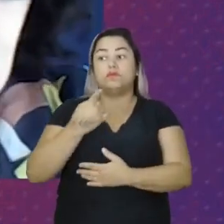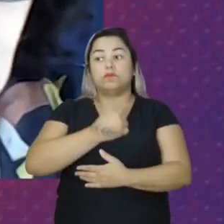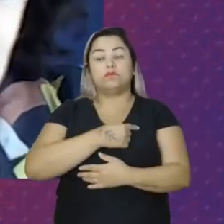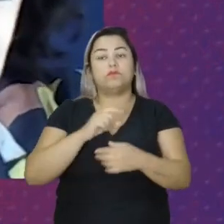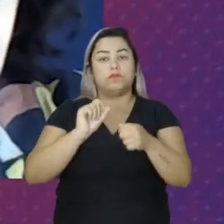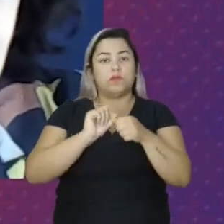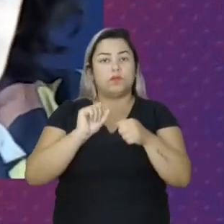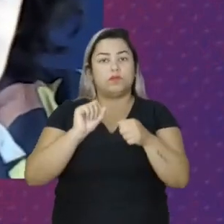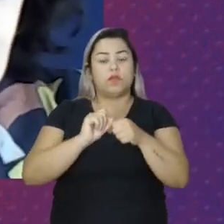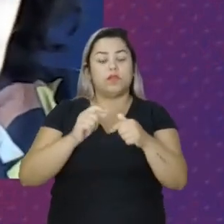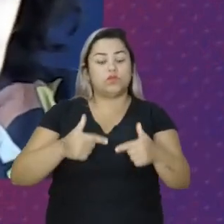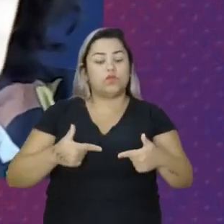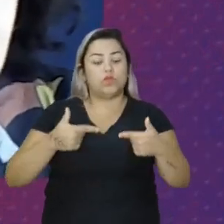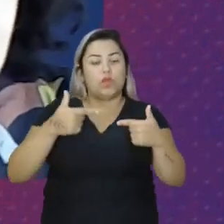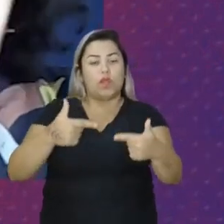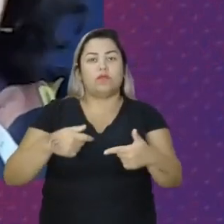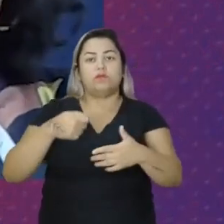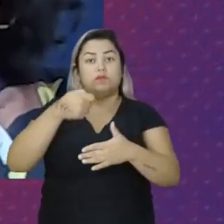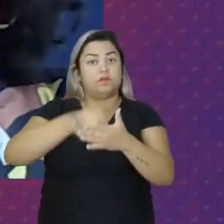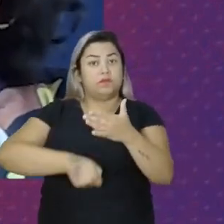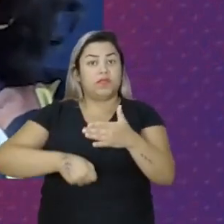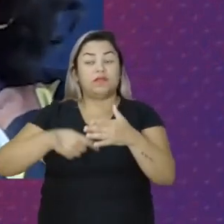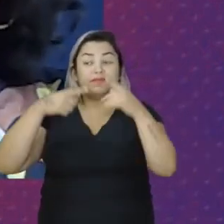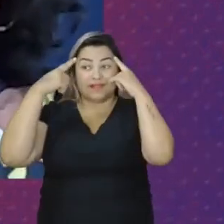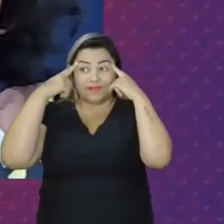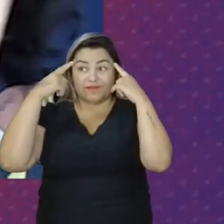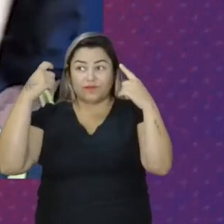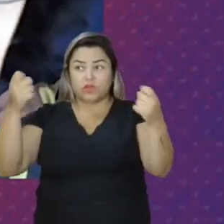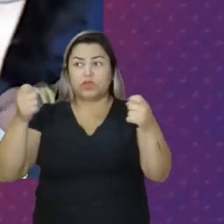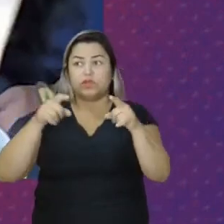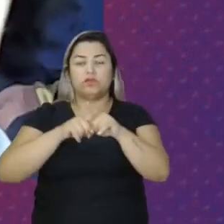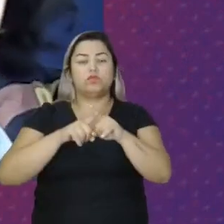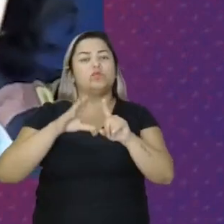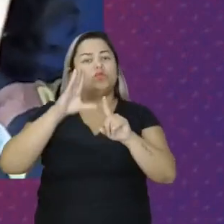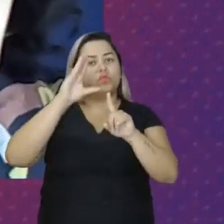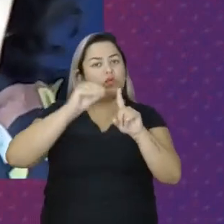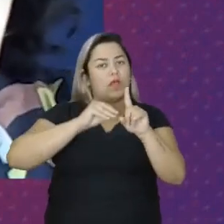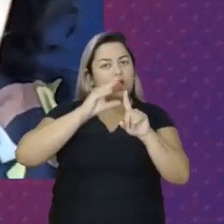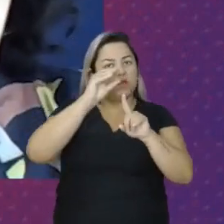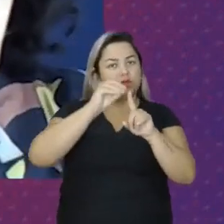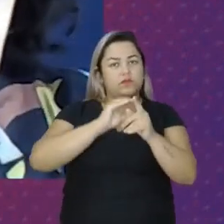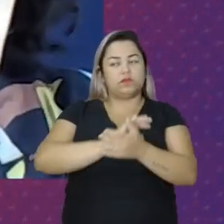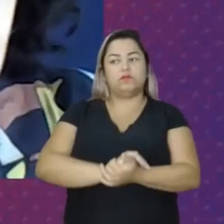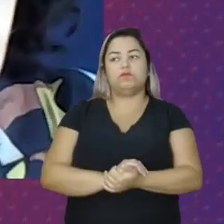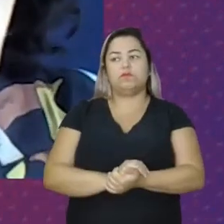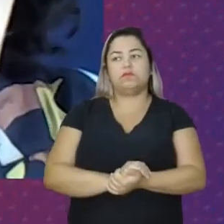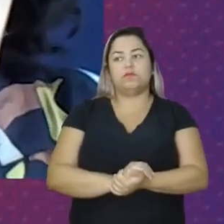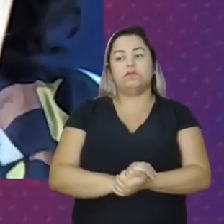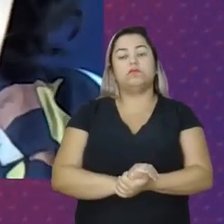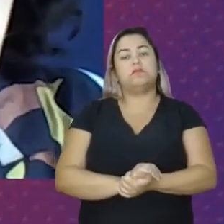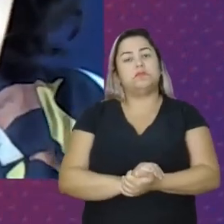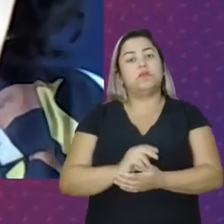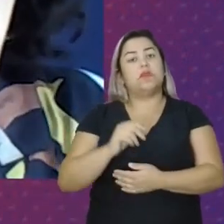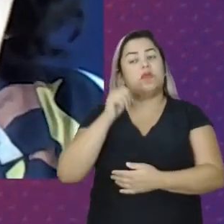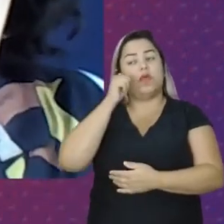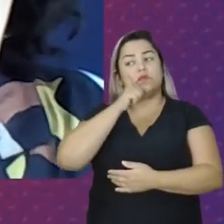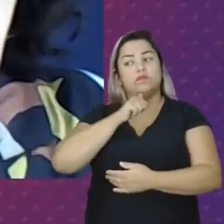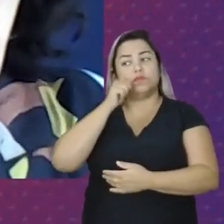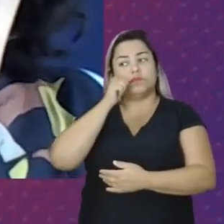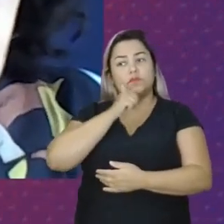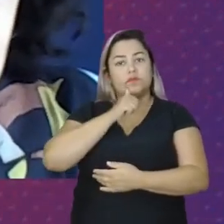vamos fazer o enfrentamento dessa violência, né, do assédio em relação às